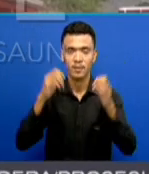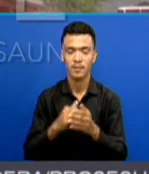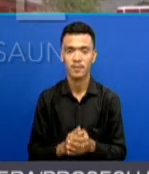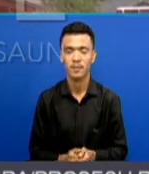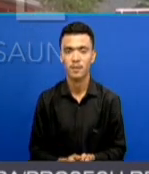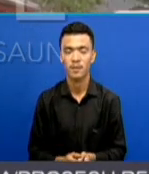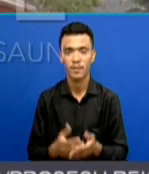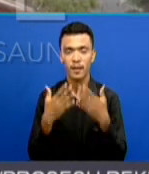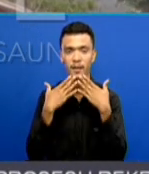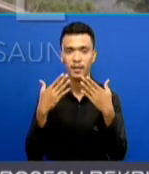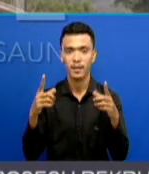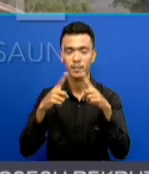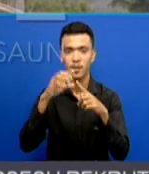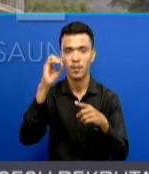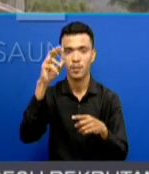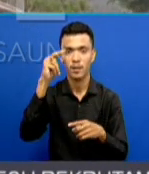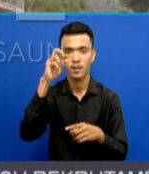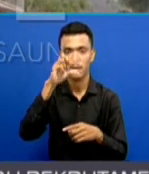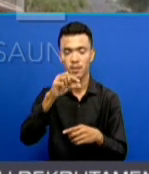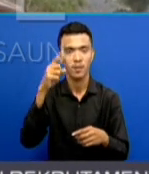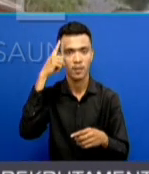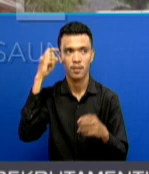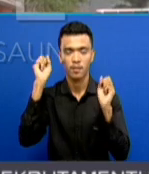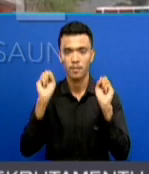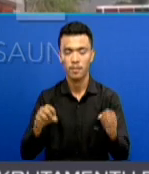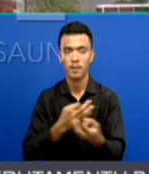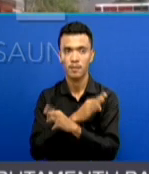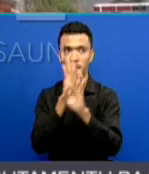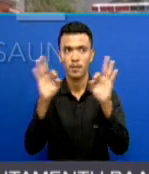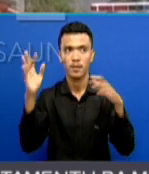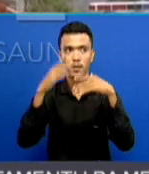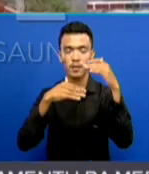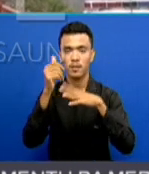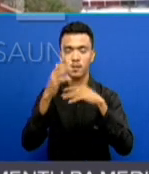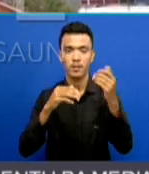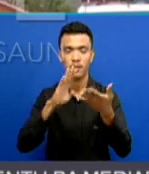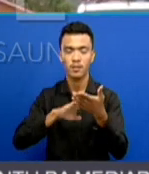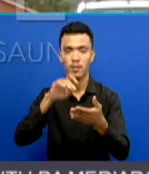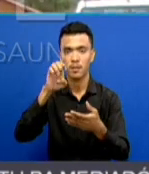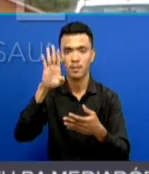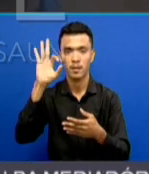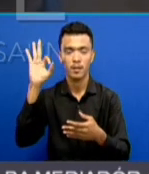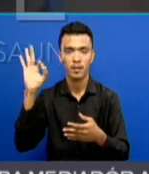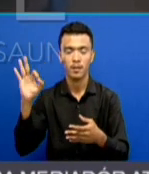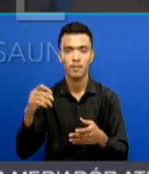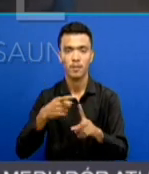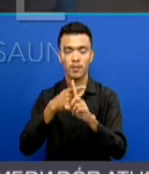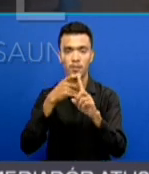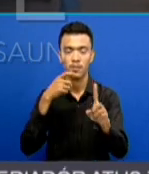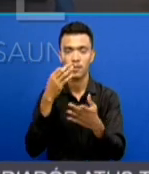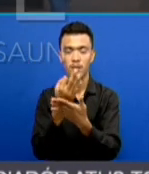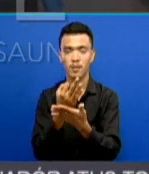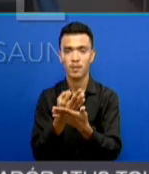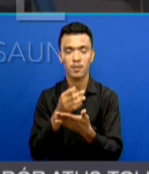Odília Martins, agradece ao ONZ Marron. Tambabele finaliza o da construção ensino básico EBF Anapal, o se fundo